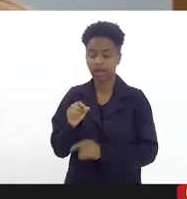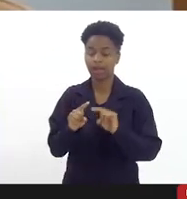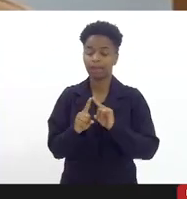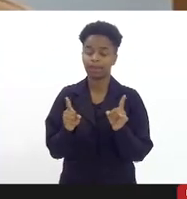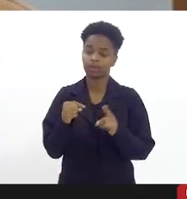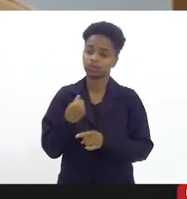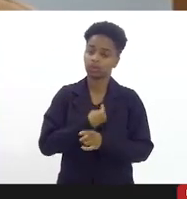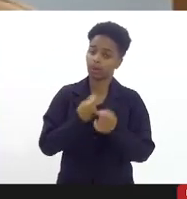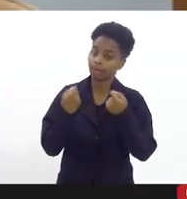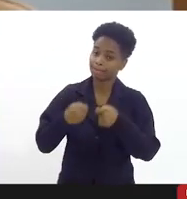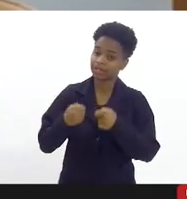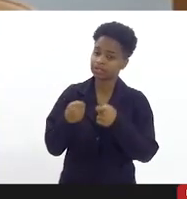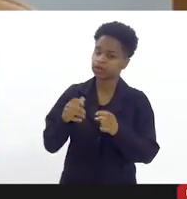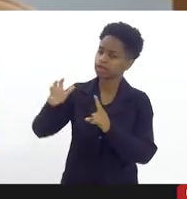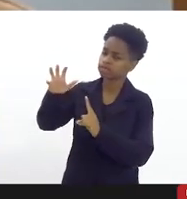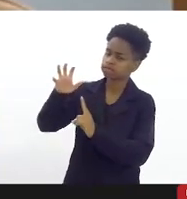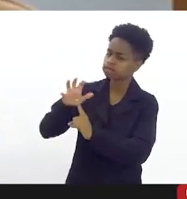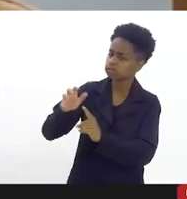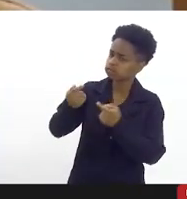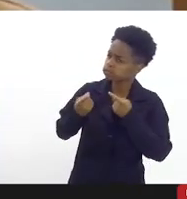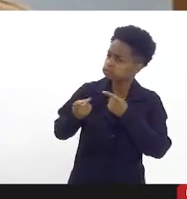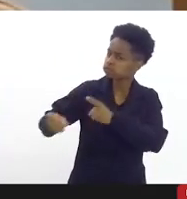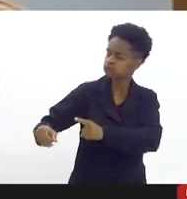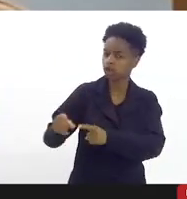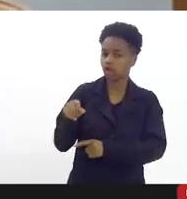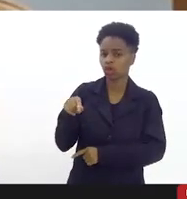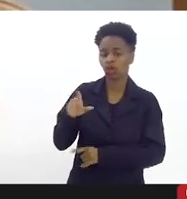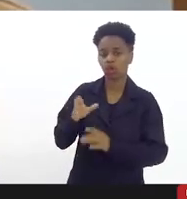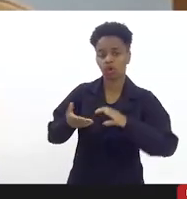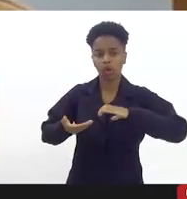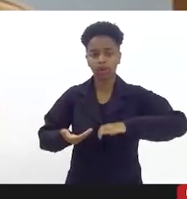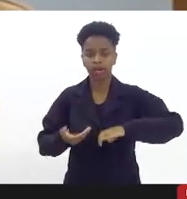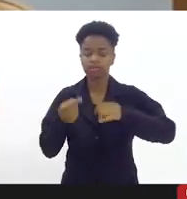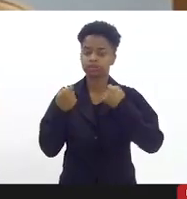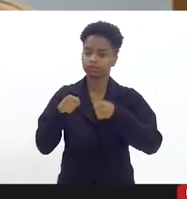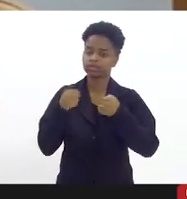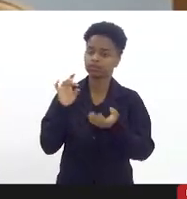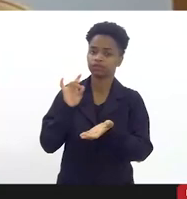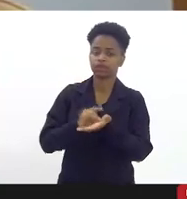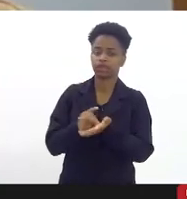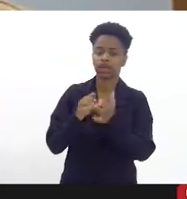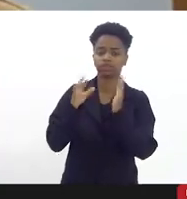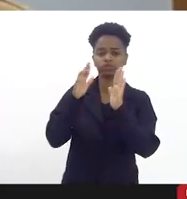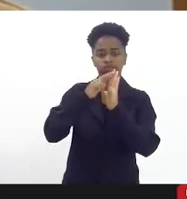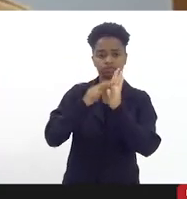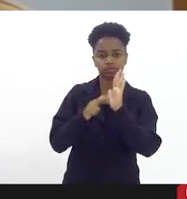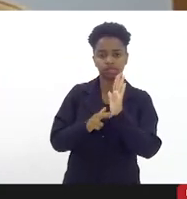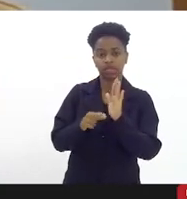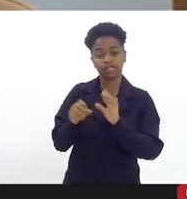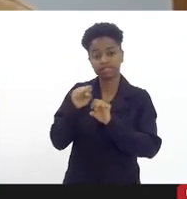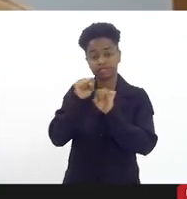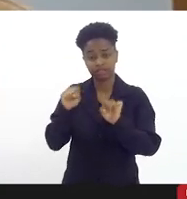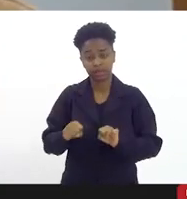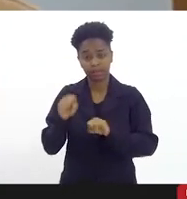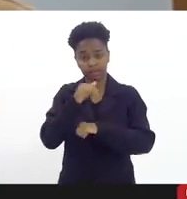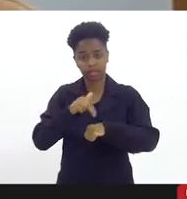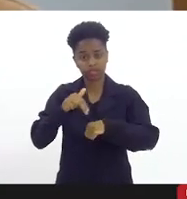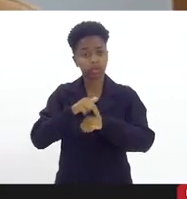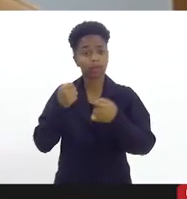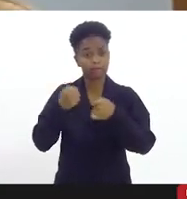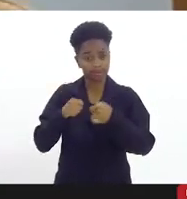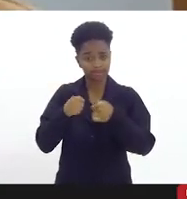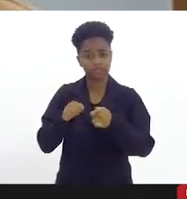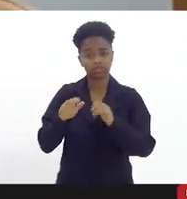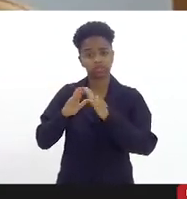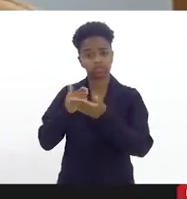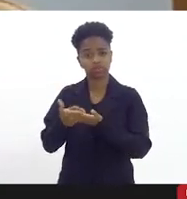preciso é pressionar o Congresso Nacional a colocar a questão da regulamentação do Sistema Nacional incluiu o sistema